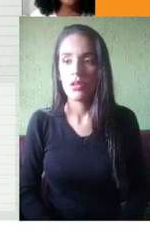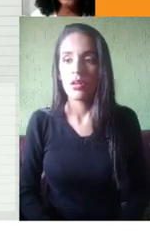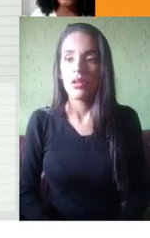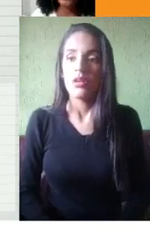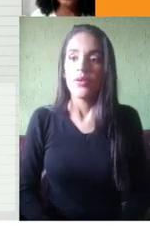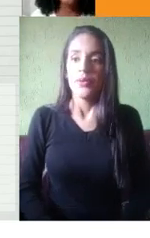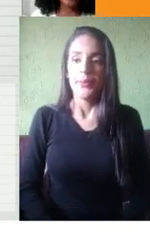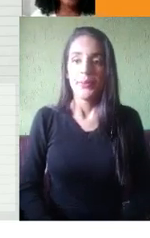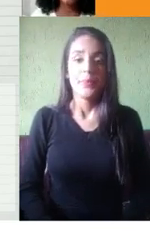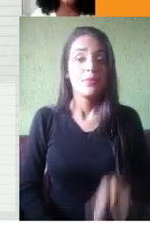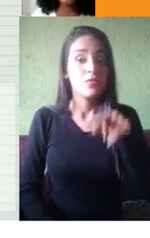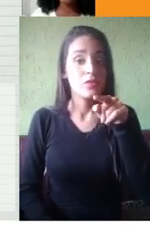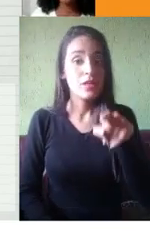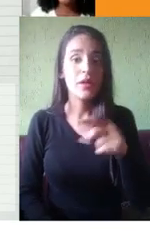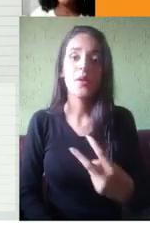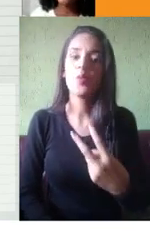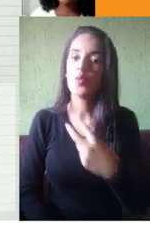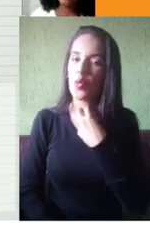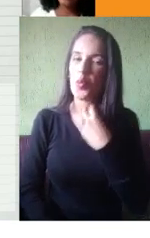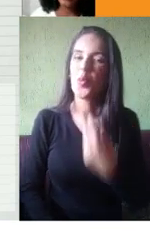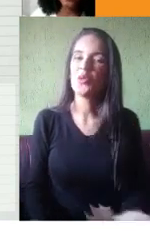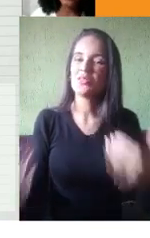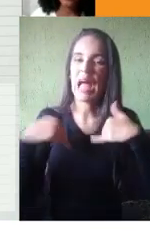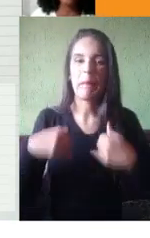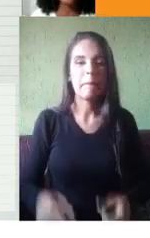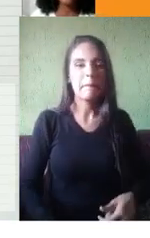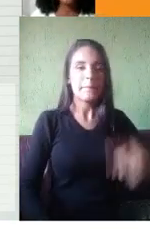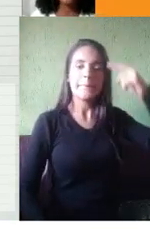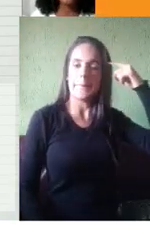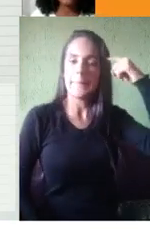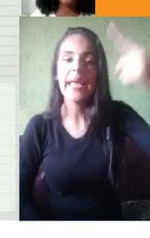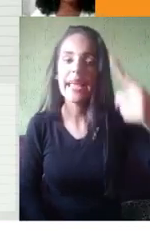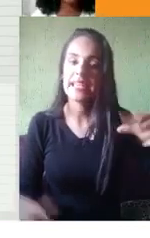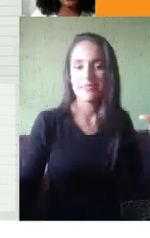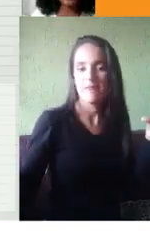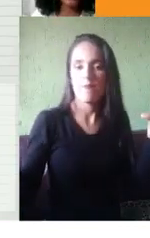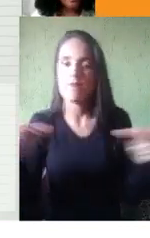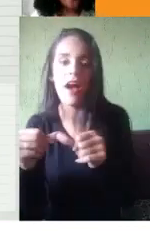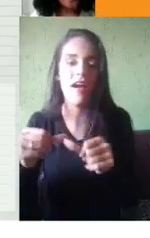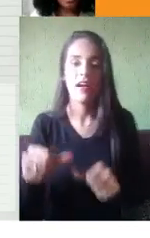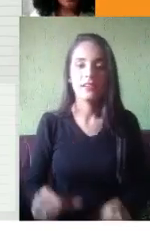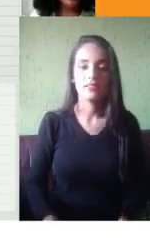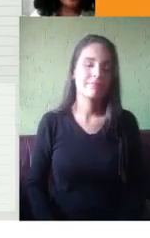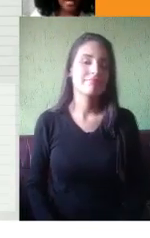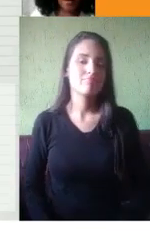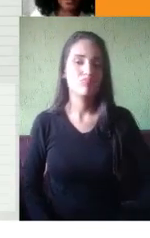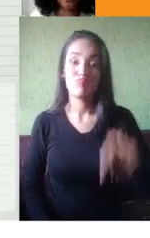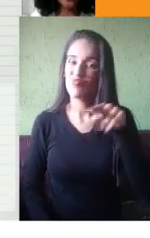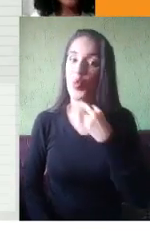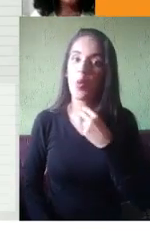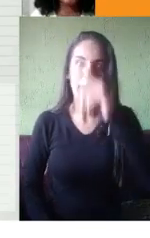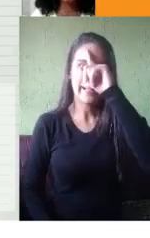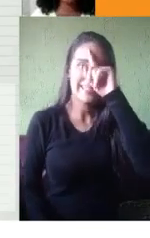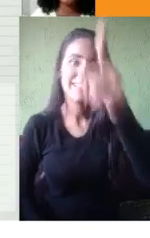né, pense. Além disso, é preciso ter bom senso. Nós devemos propor soluções que sejam realmente